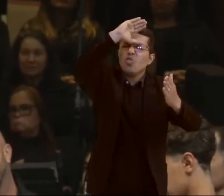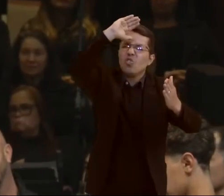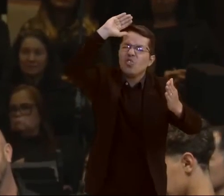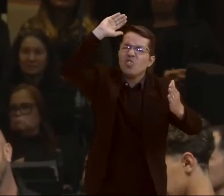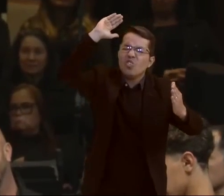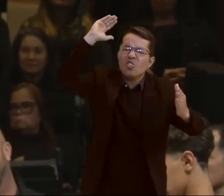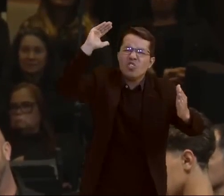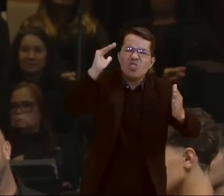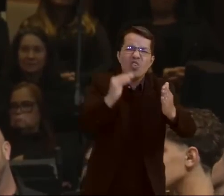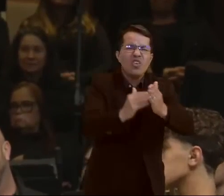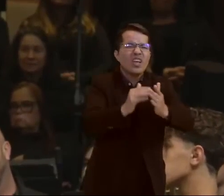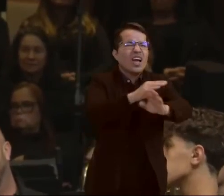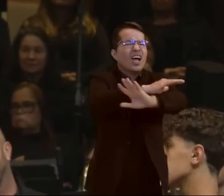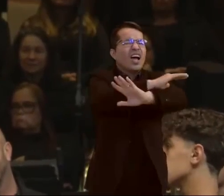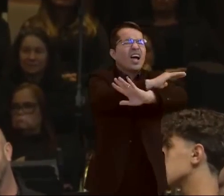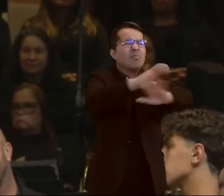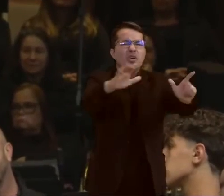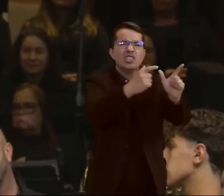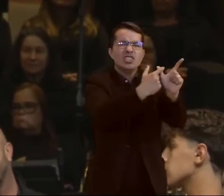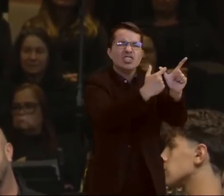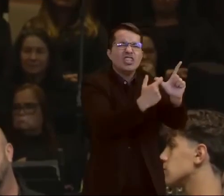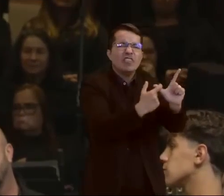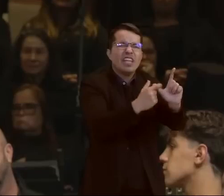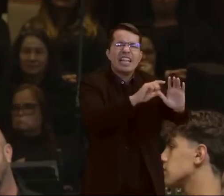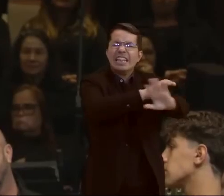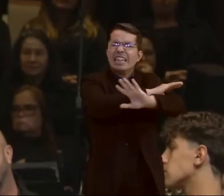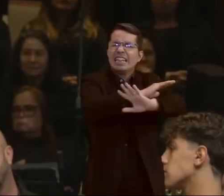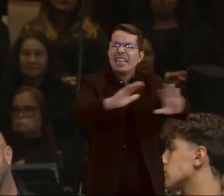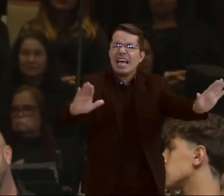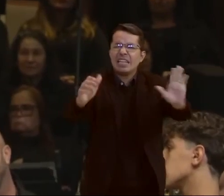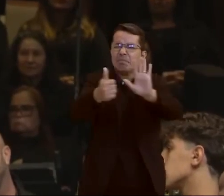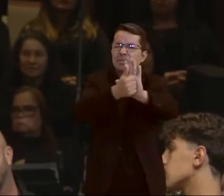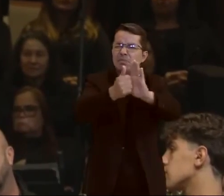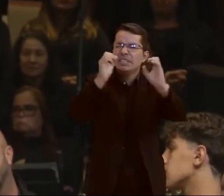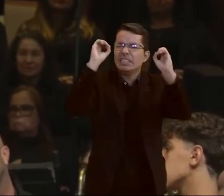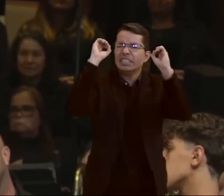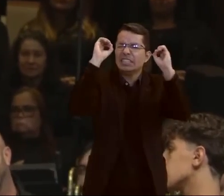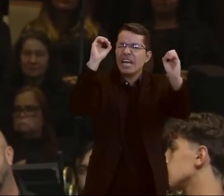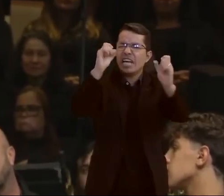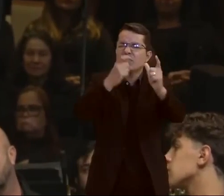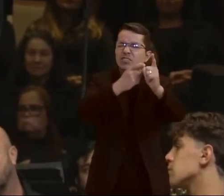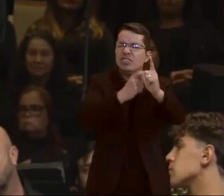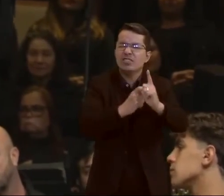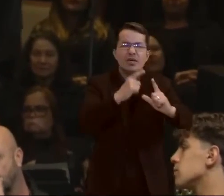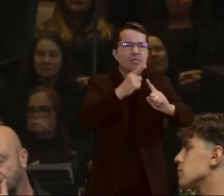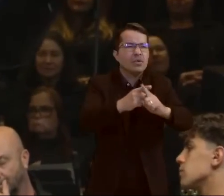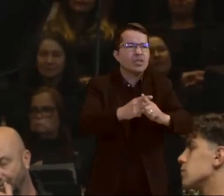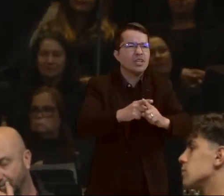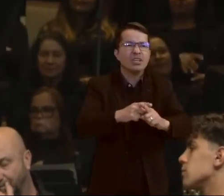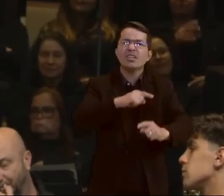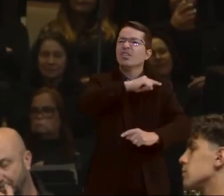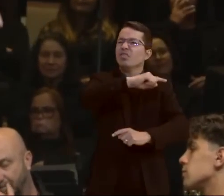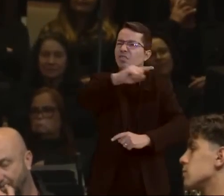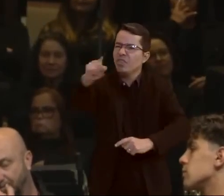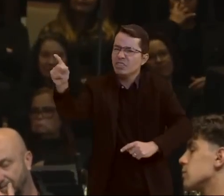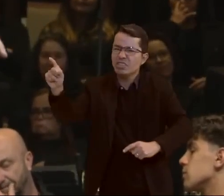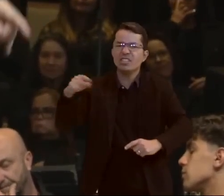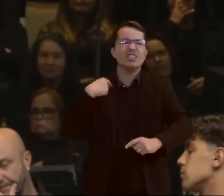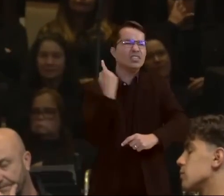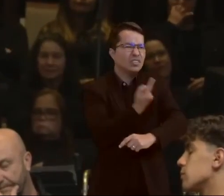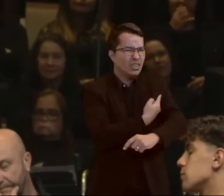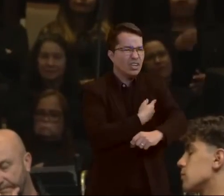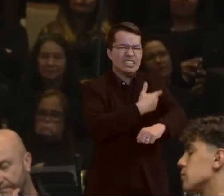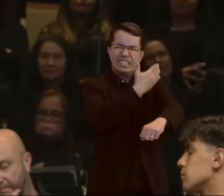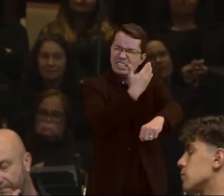devolvemos as garantias antes do tempo. Porque quando a gente aprende a caminhar nesse tipo de fé